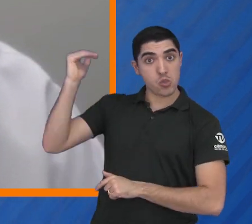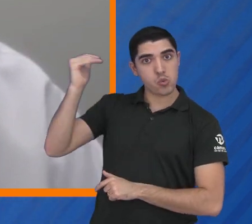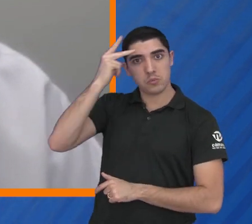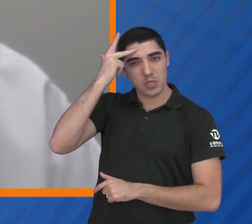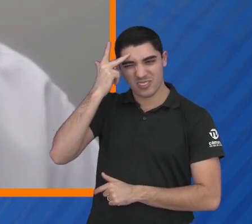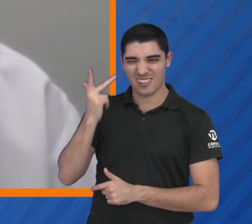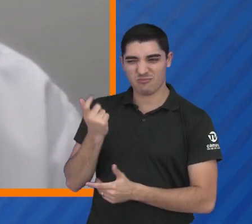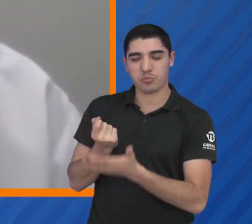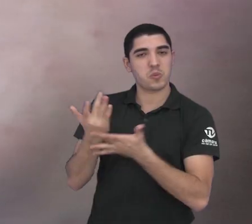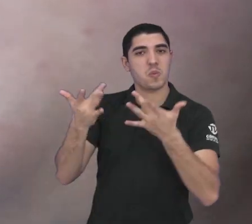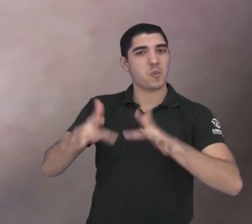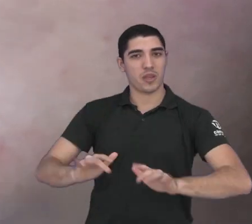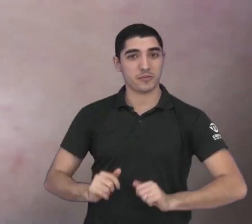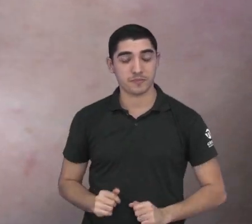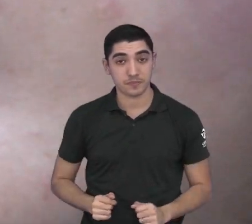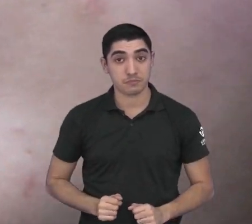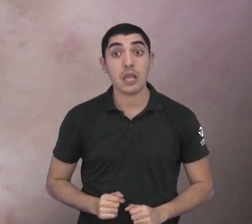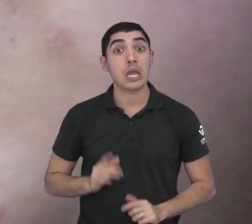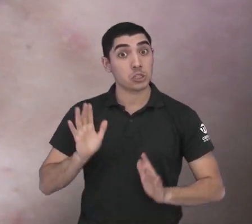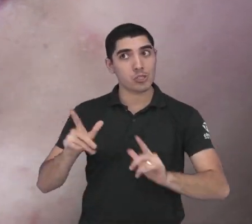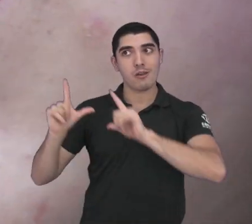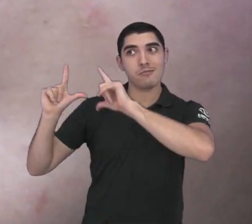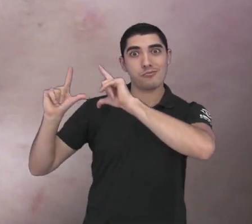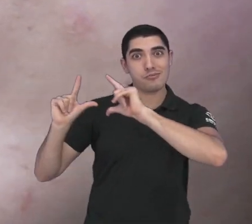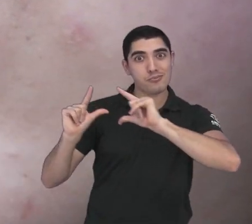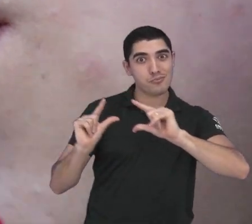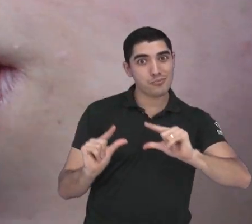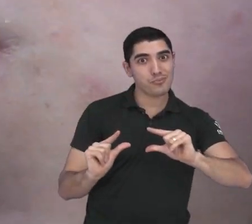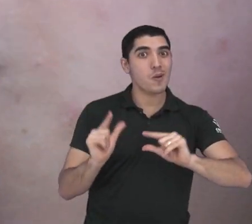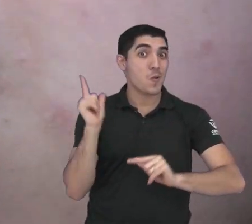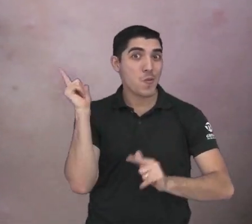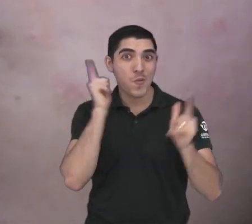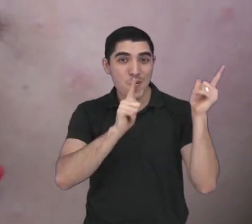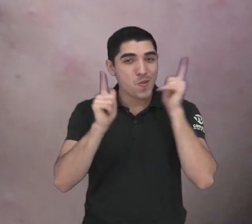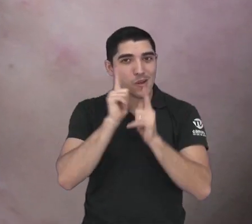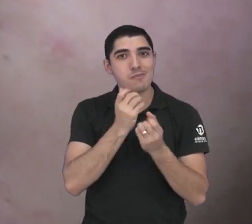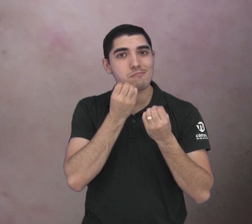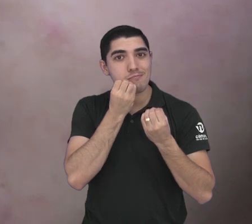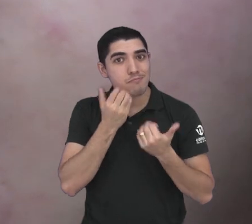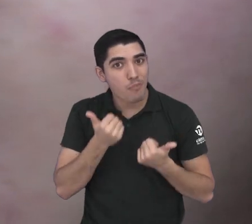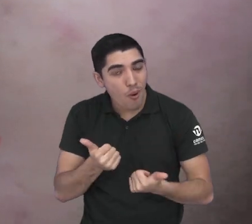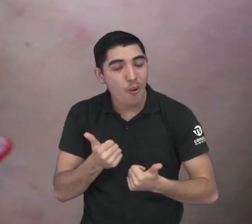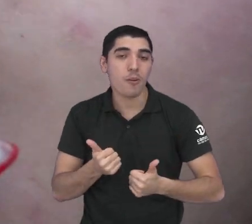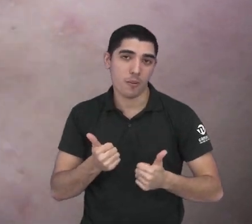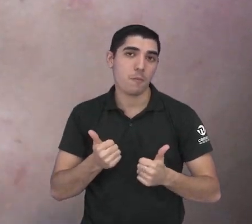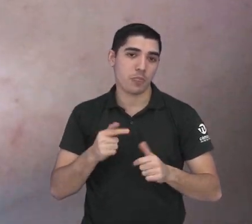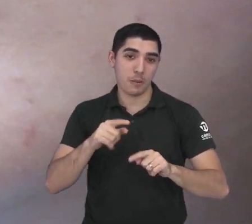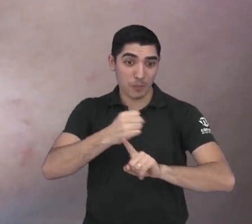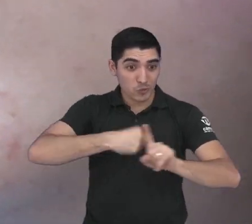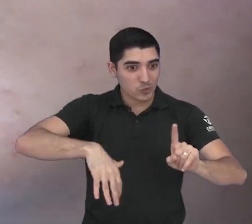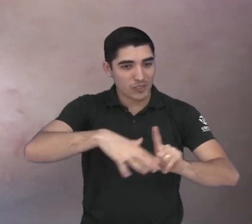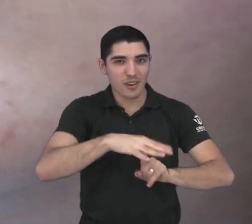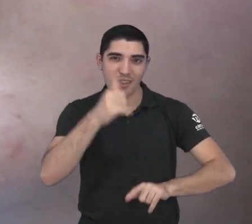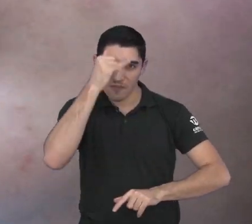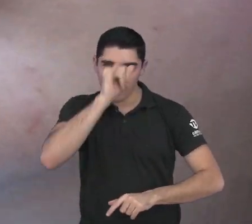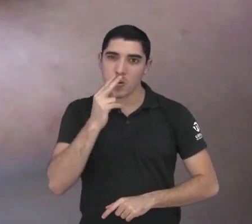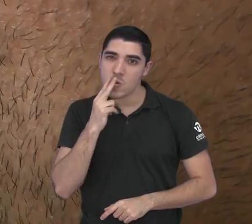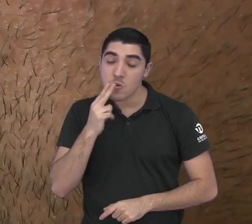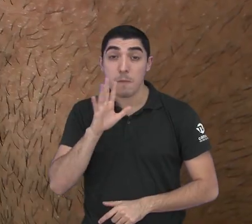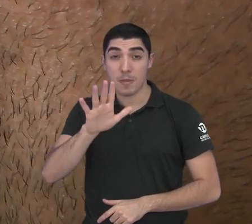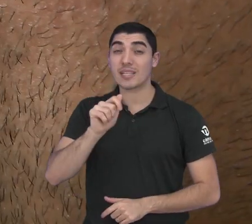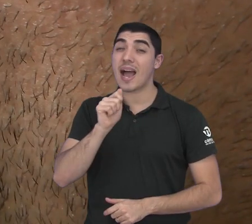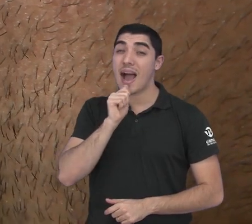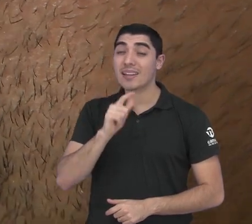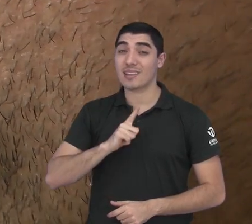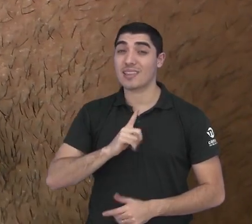reduzir o consumo. Apesar dos bons números alcançados na redução do consumo do tabagismo na sociedade,